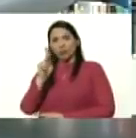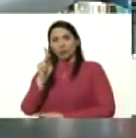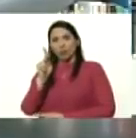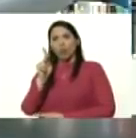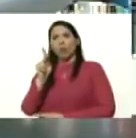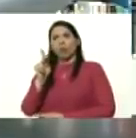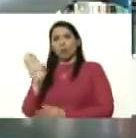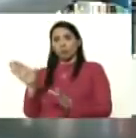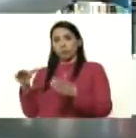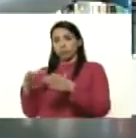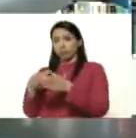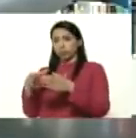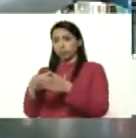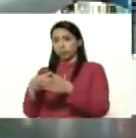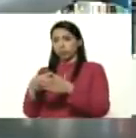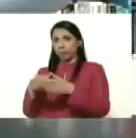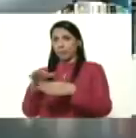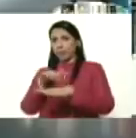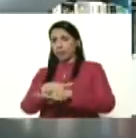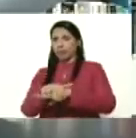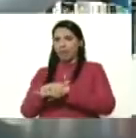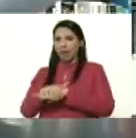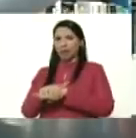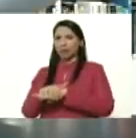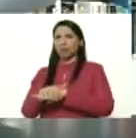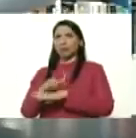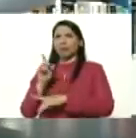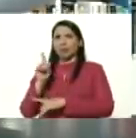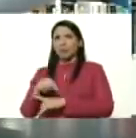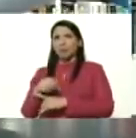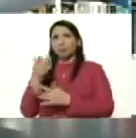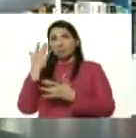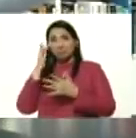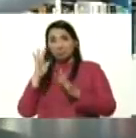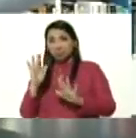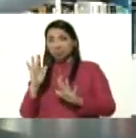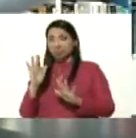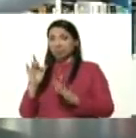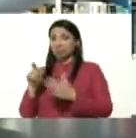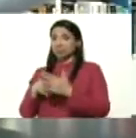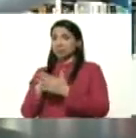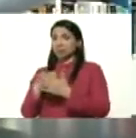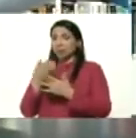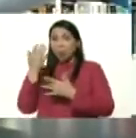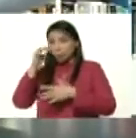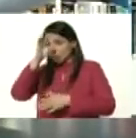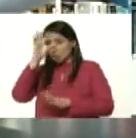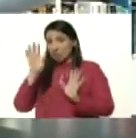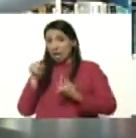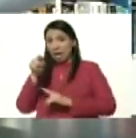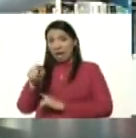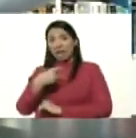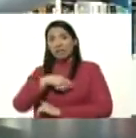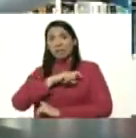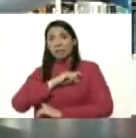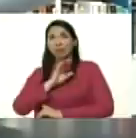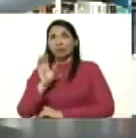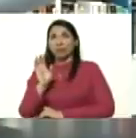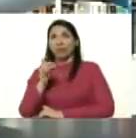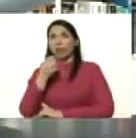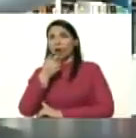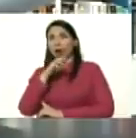Columbia Británica. Creo que va a haber traducción, no sé si Tamara habla español. Desde Canadá, en